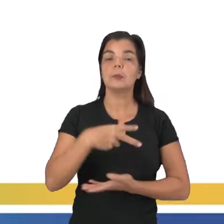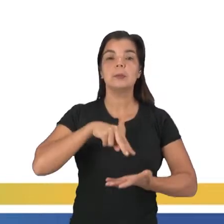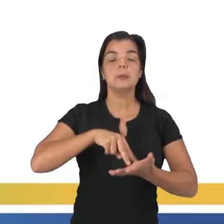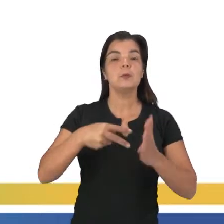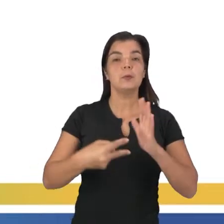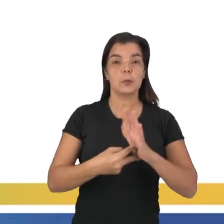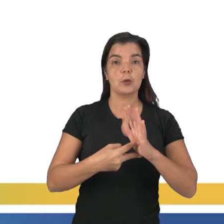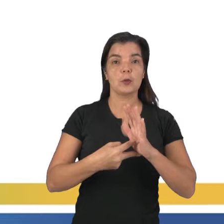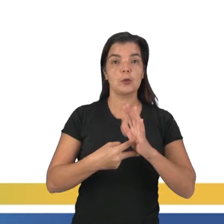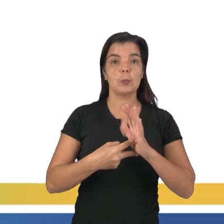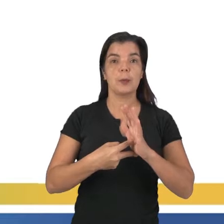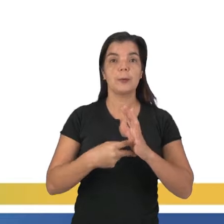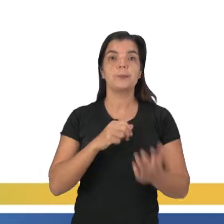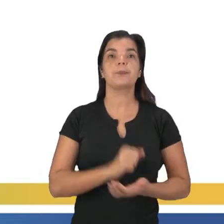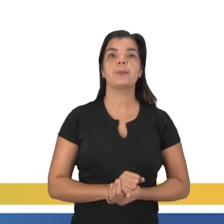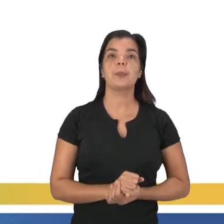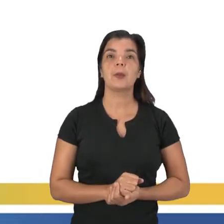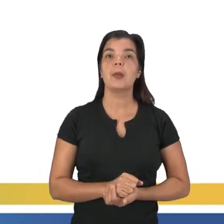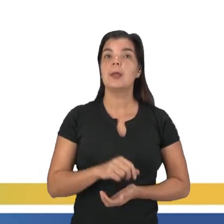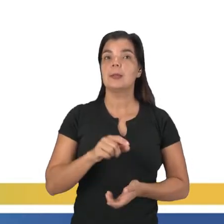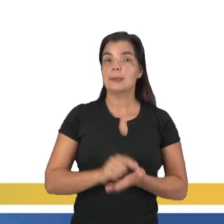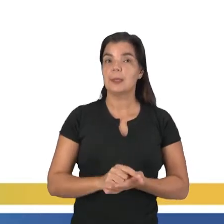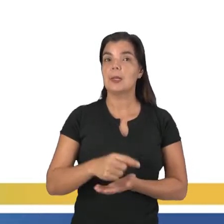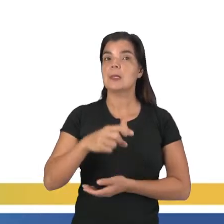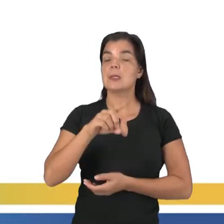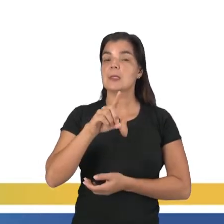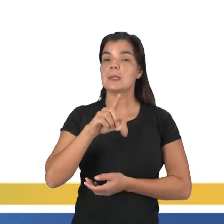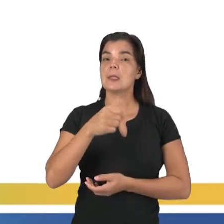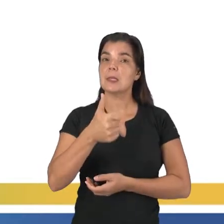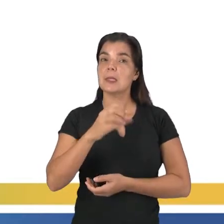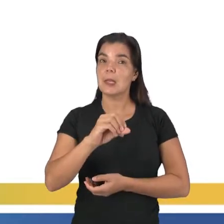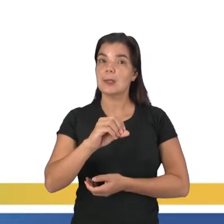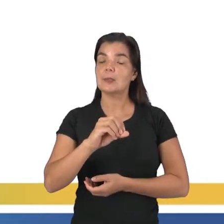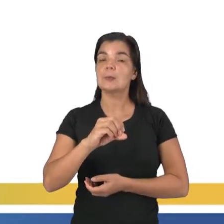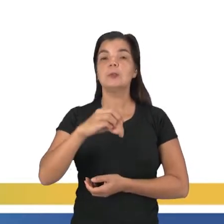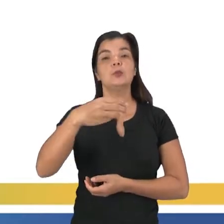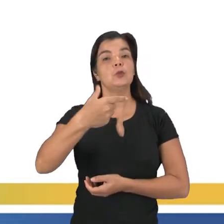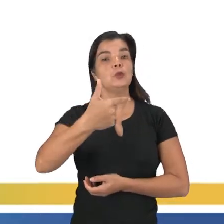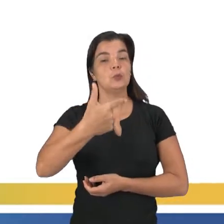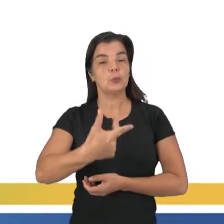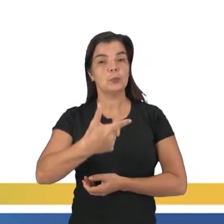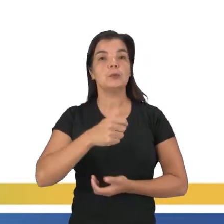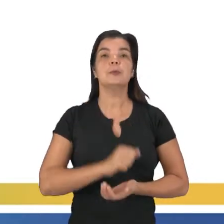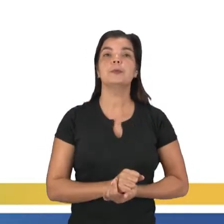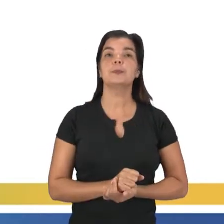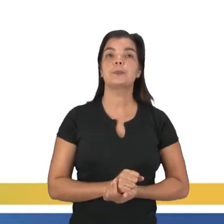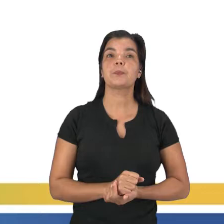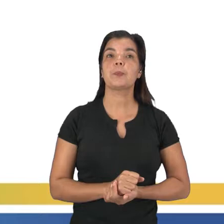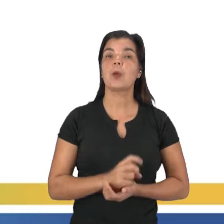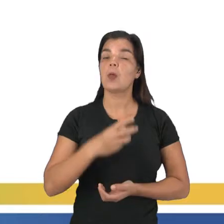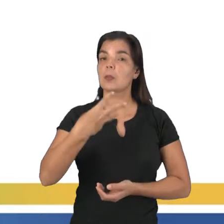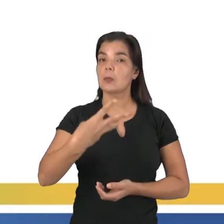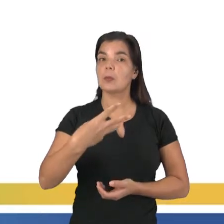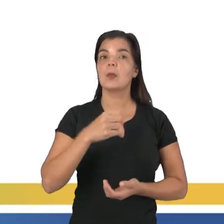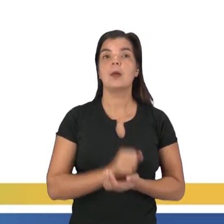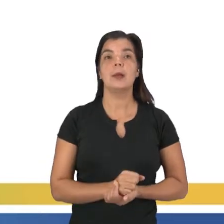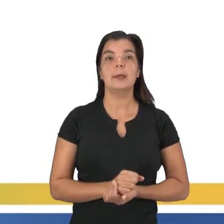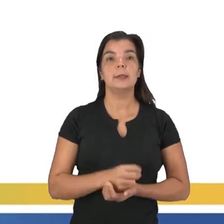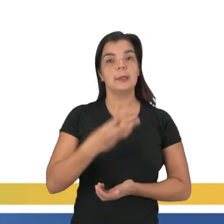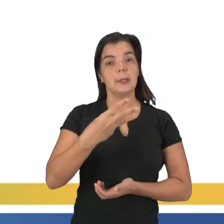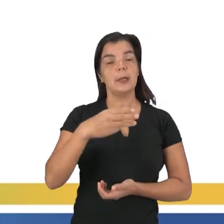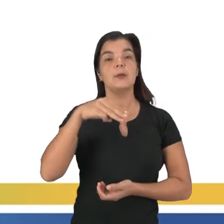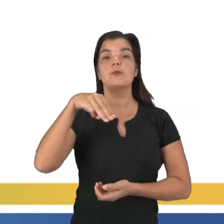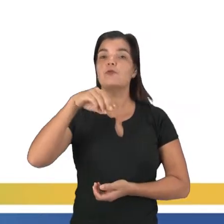nesta posição, chamamos de décimos de milésimos. O número 3, a posição dos milésimos, assim como o número 1,